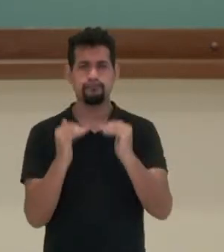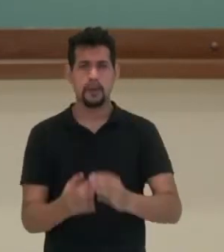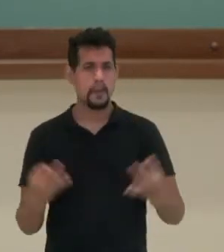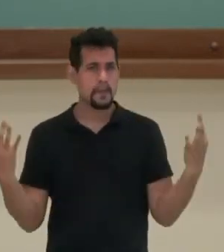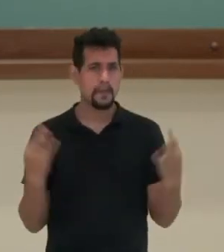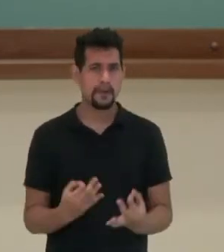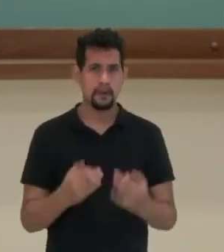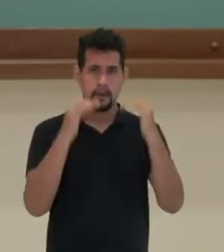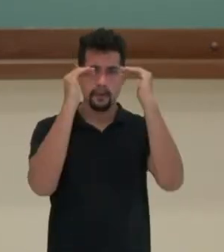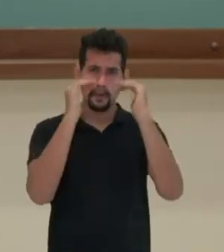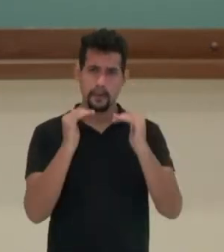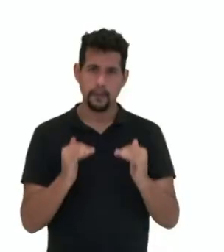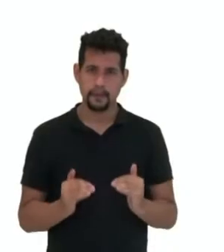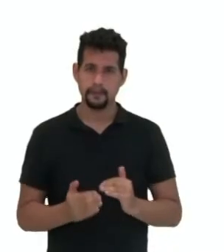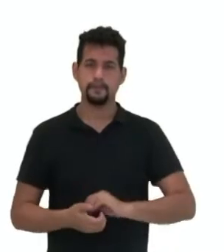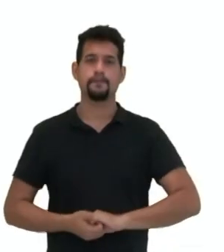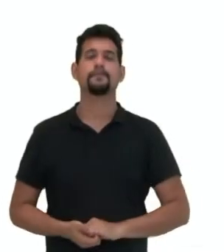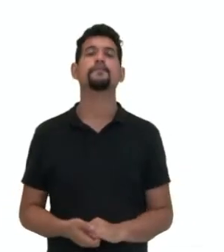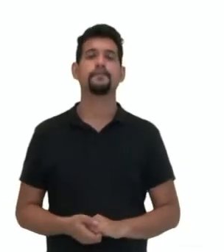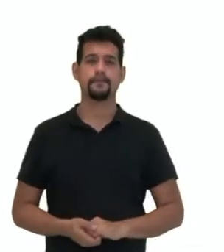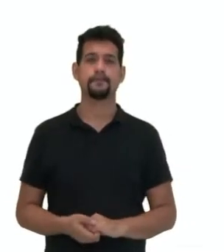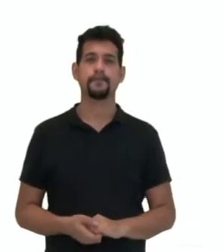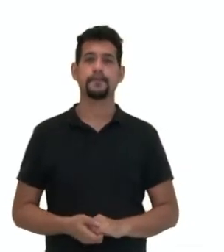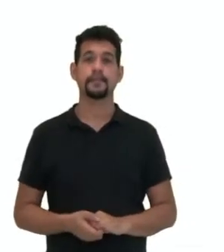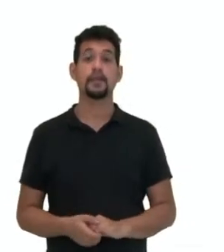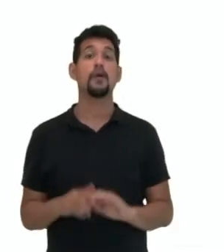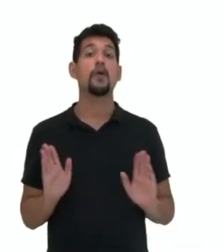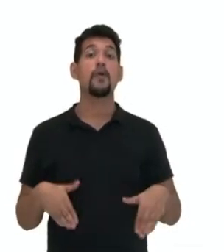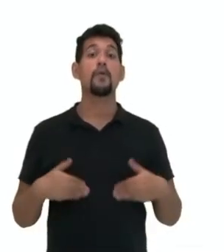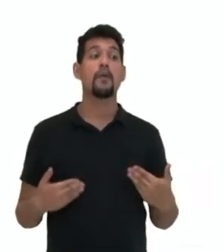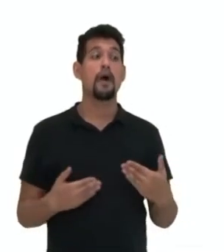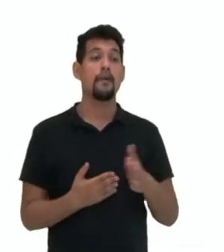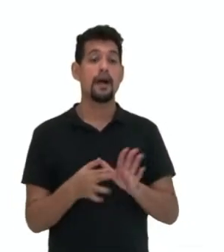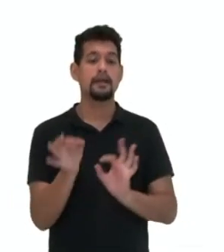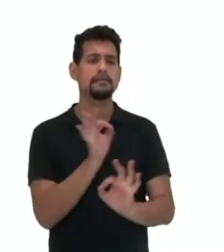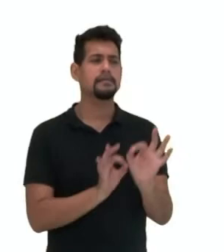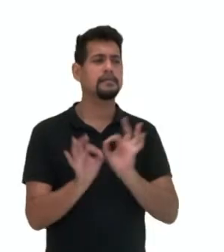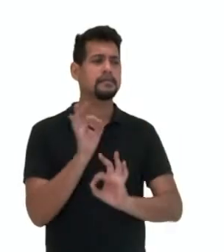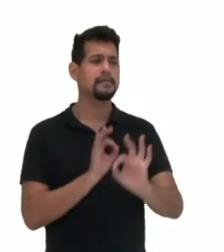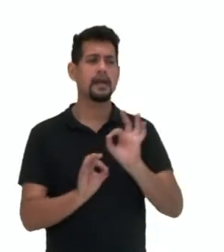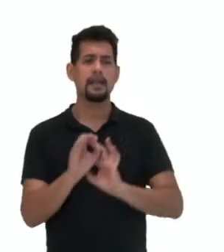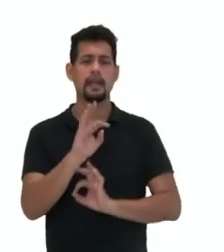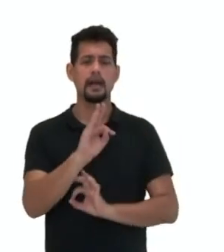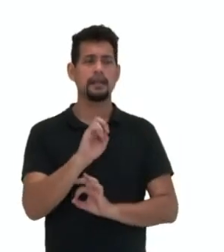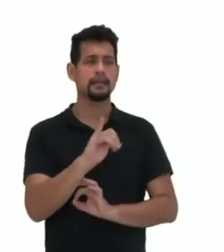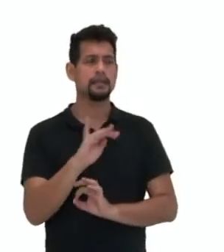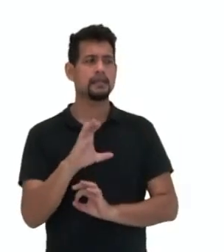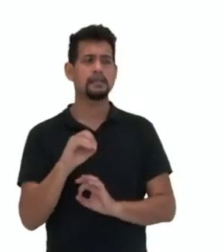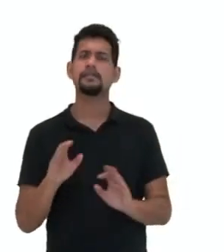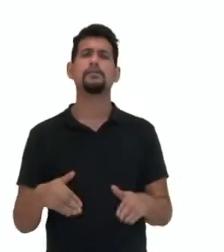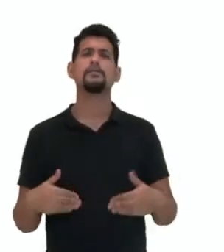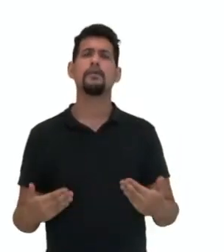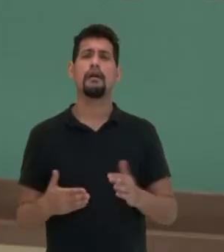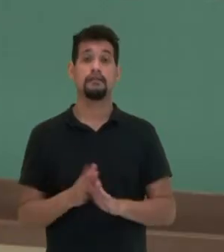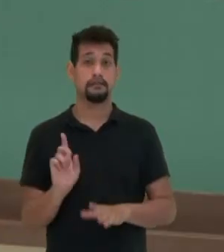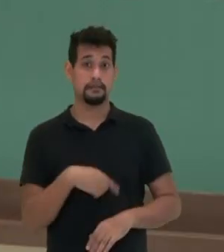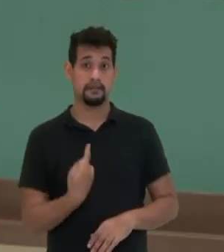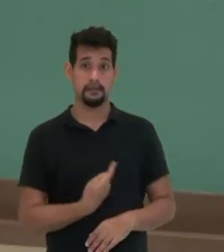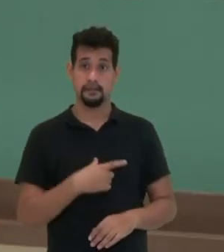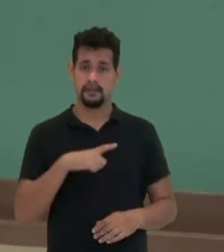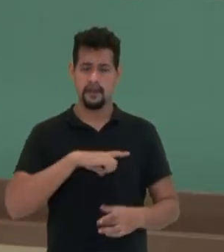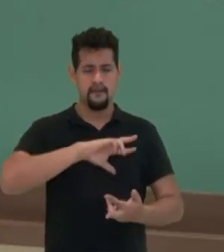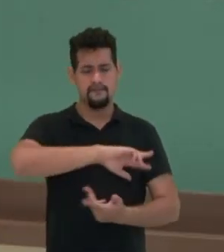bem resistente. Quais são as células desse tecido conjuntivo propriamente dito? Nós temos